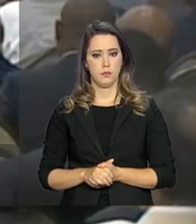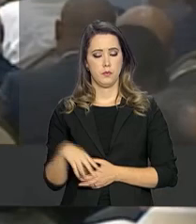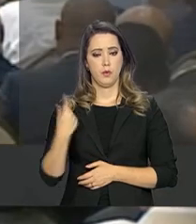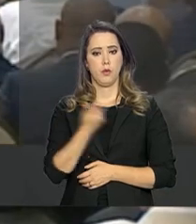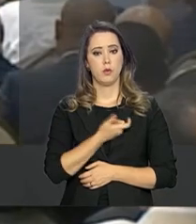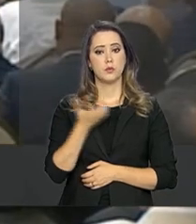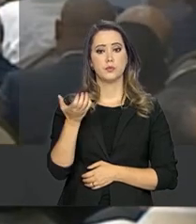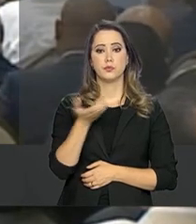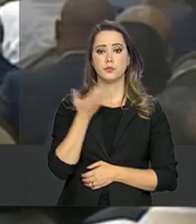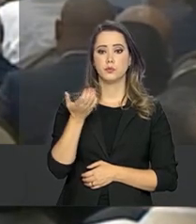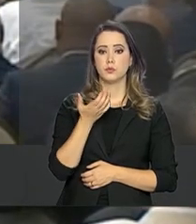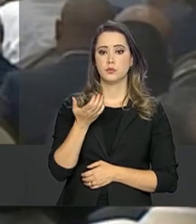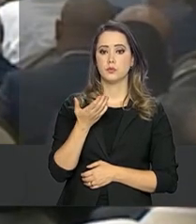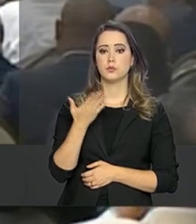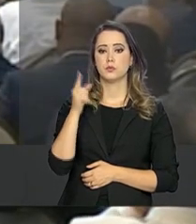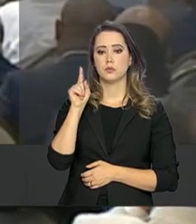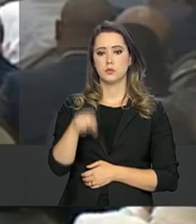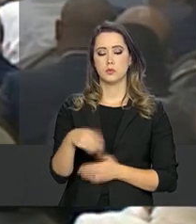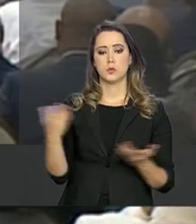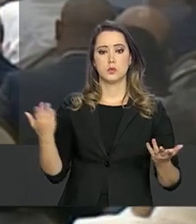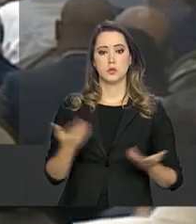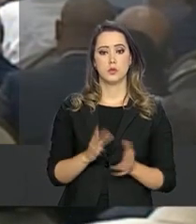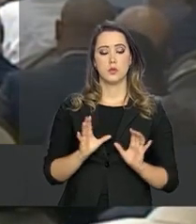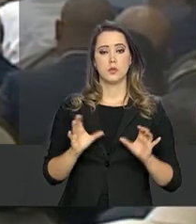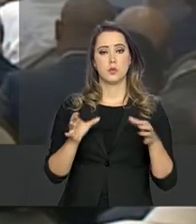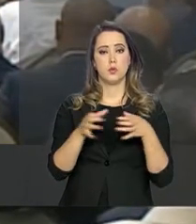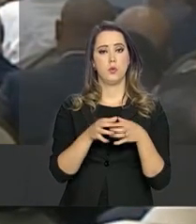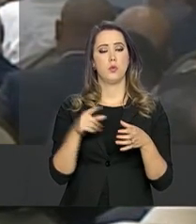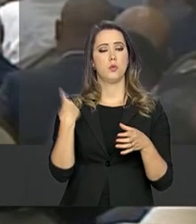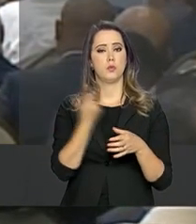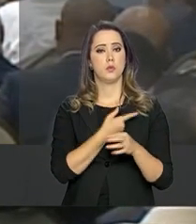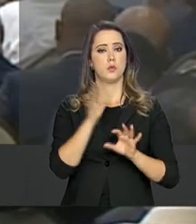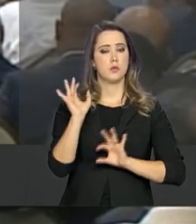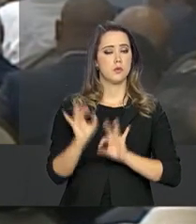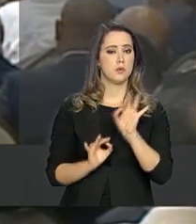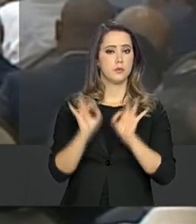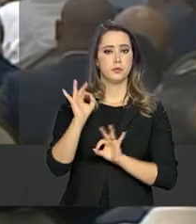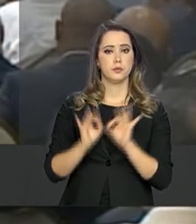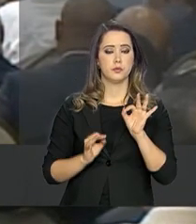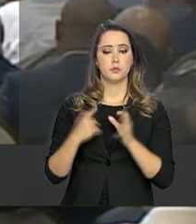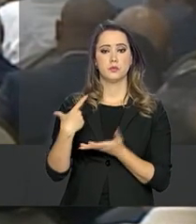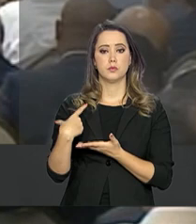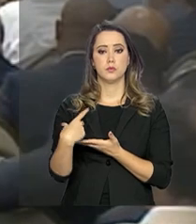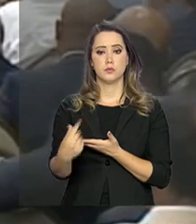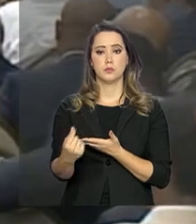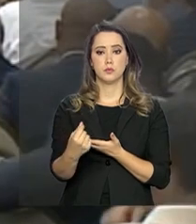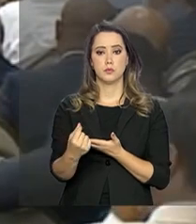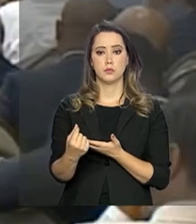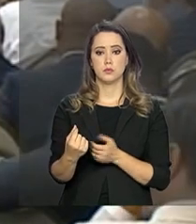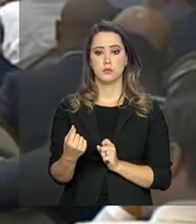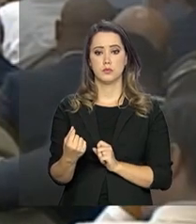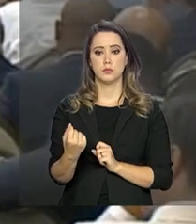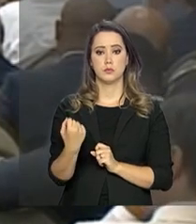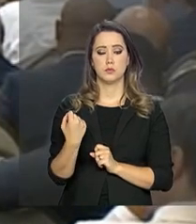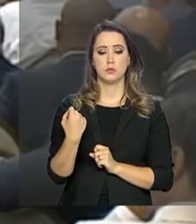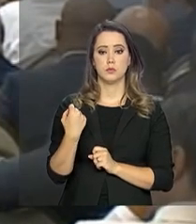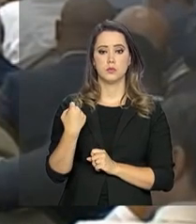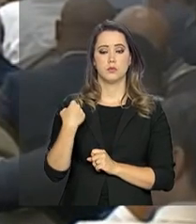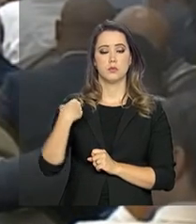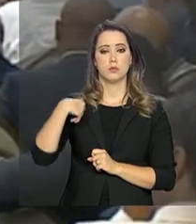que esta cimeira a nossa organização saia mais